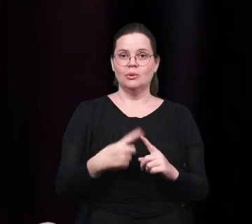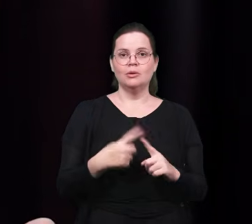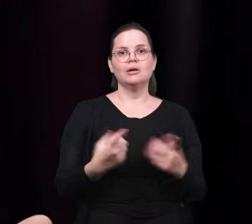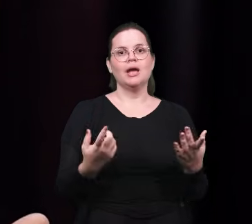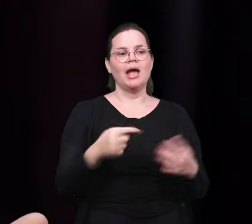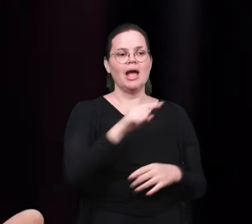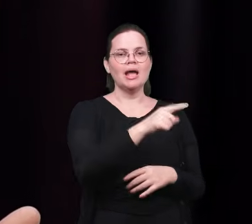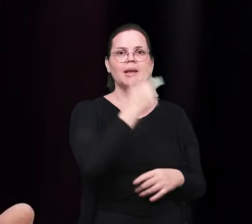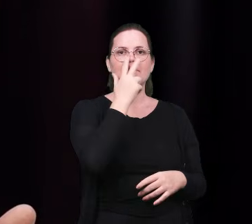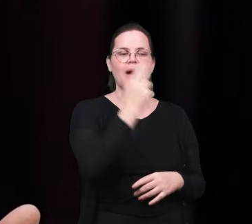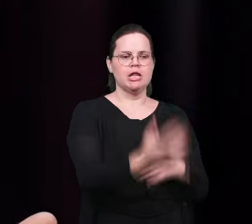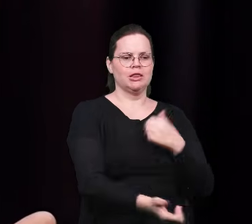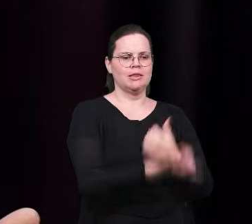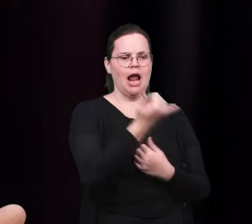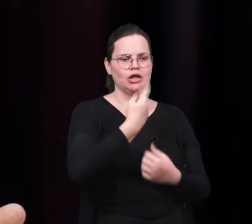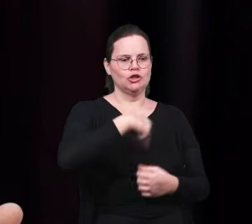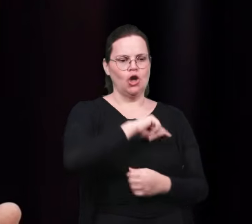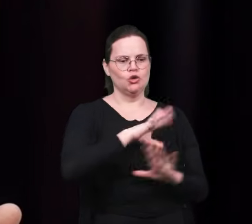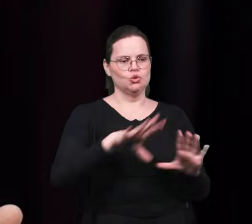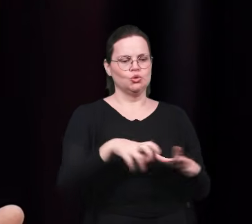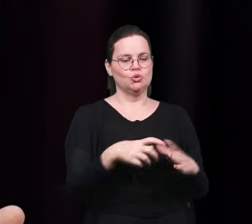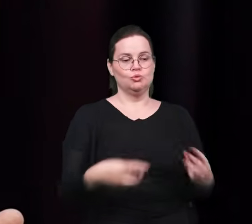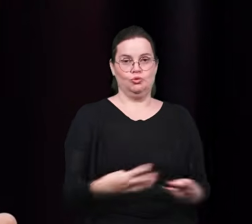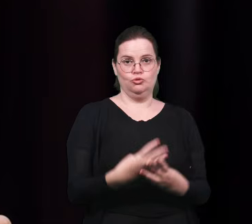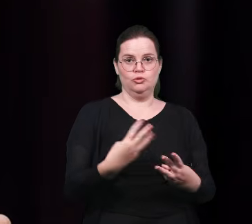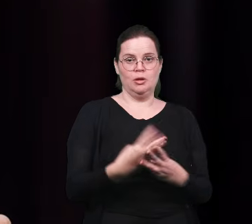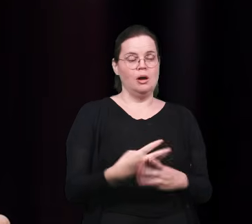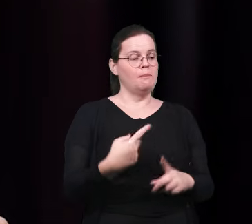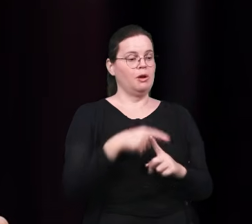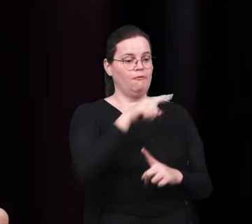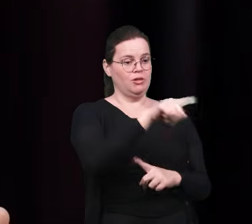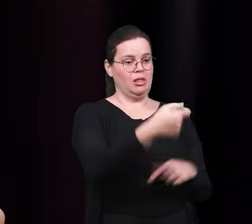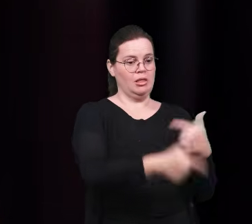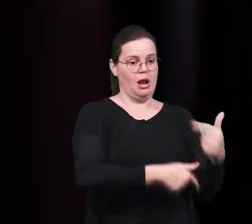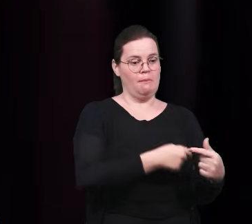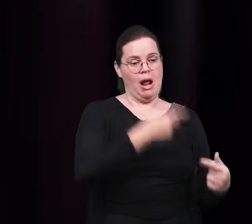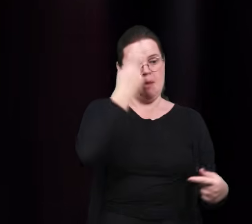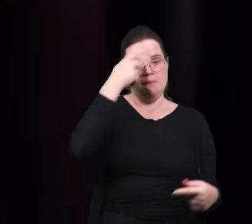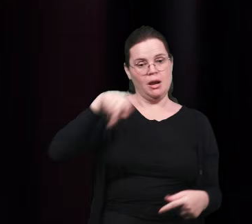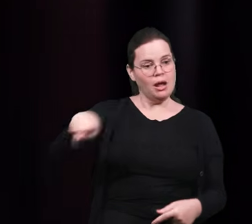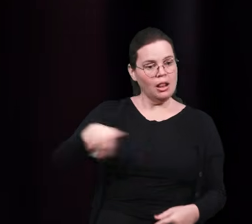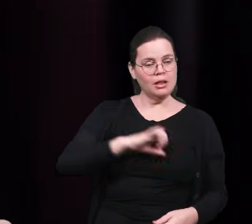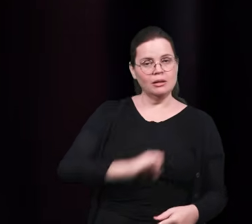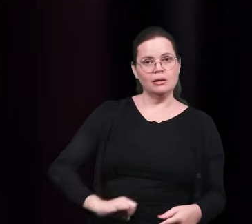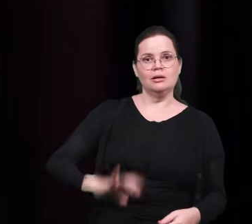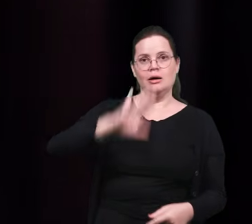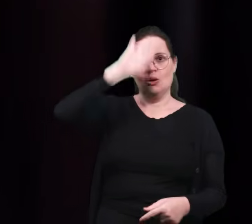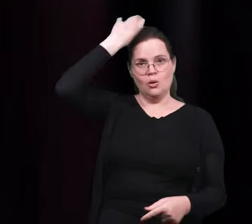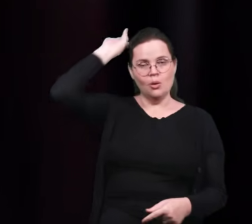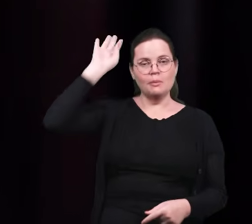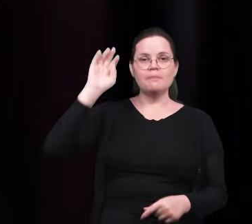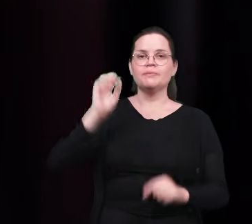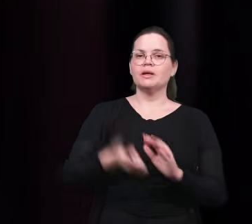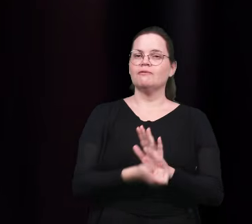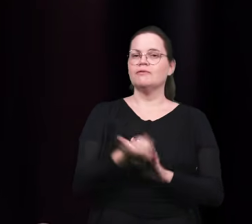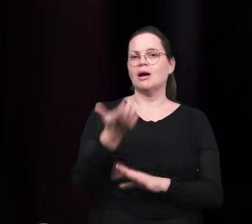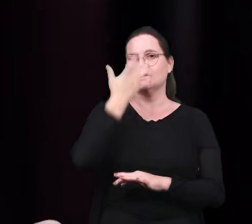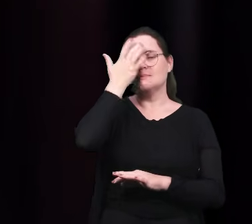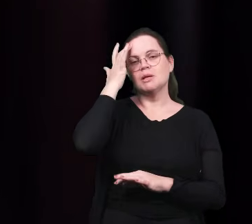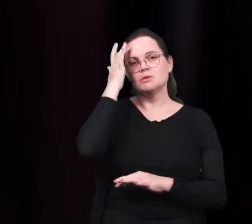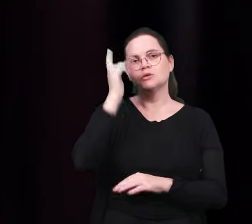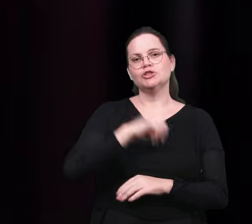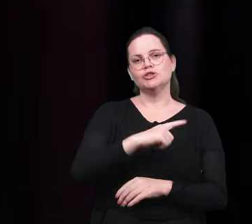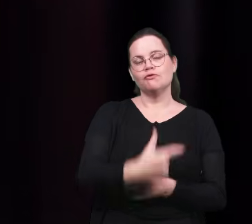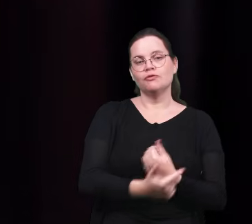um traidor, né? Alguém que estava... E muitas vezes essas pessoas que executavam essa função,